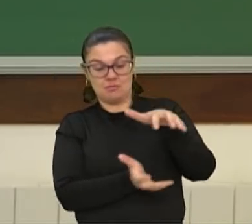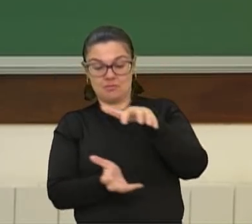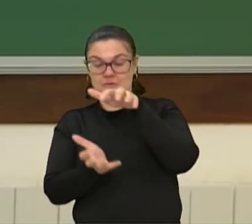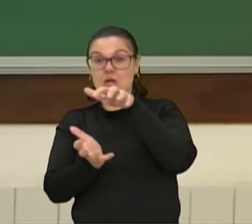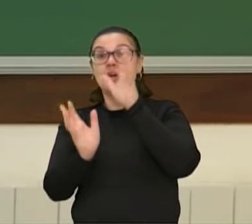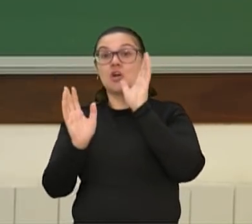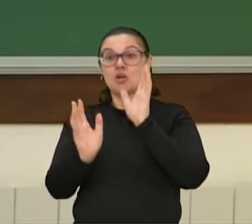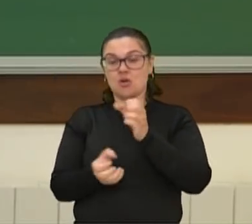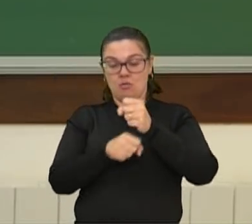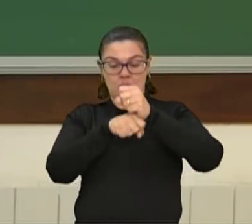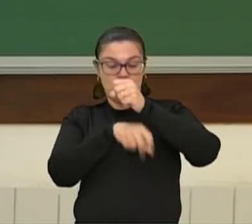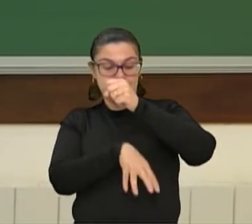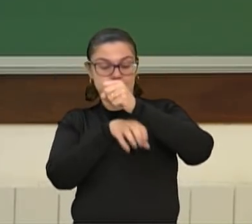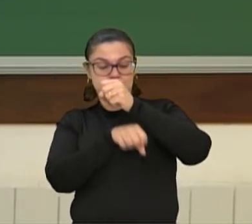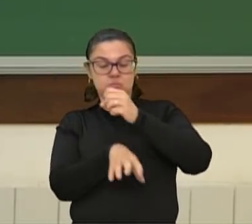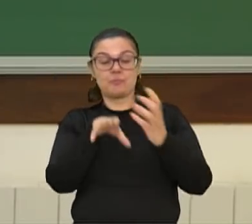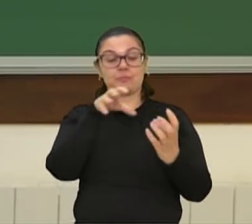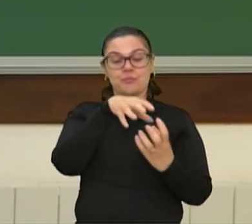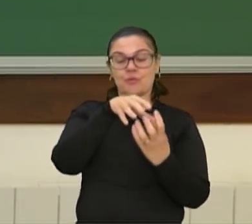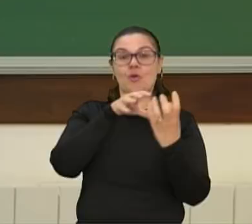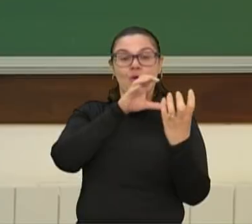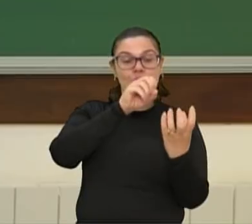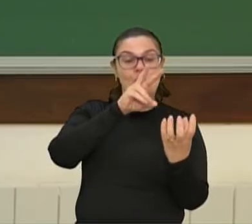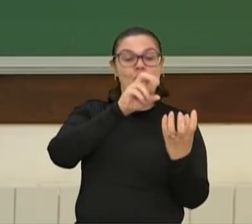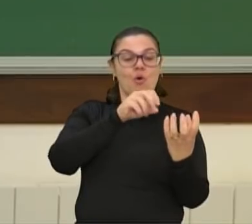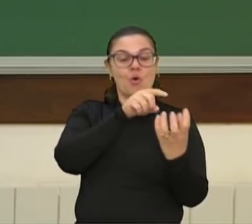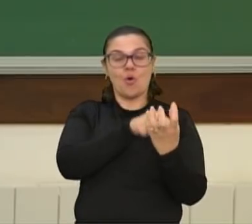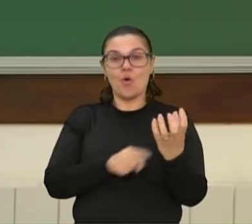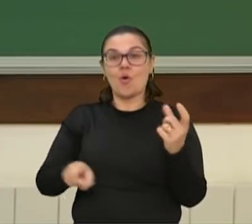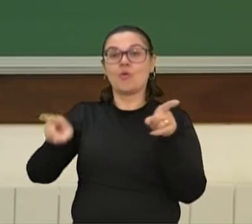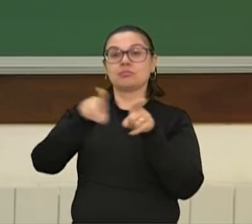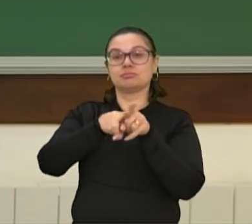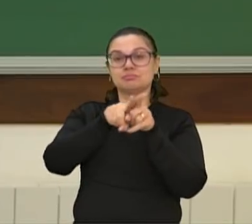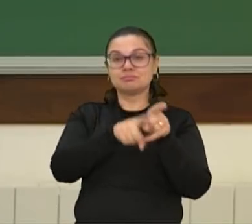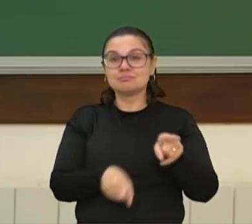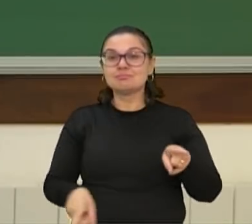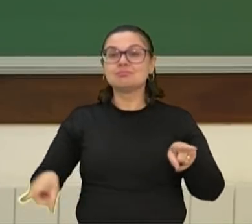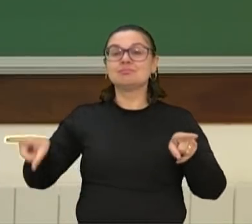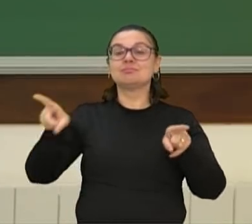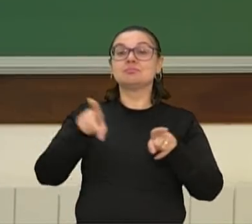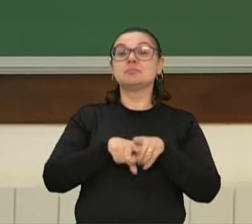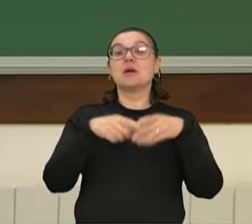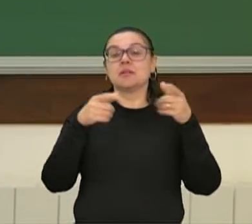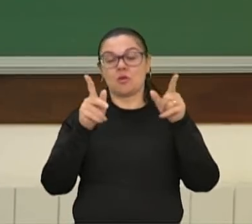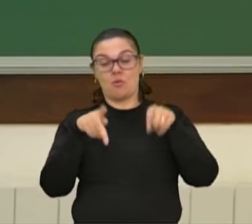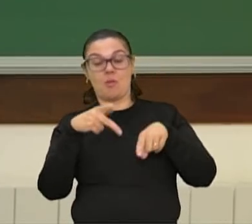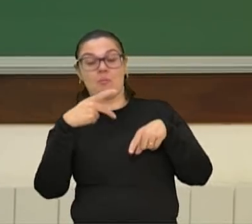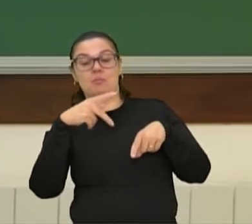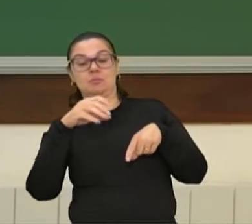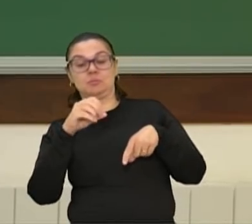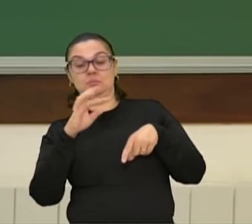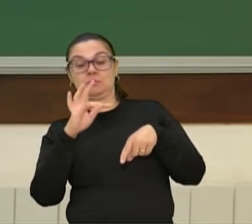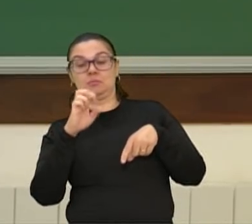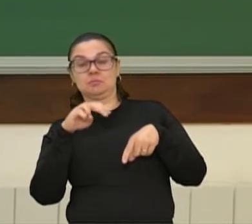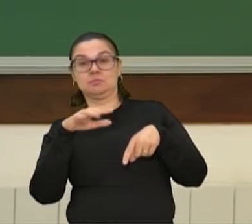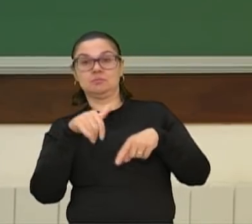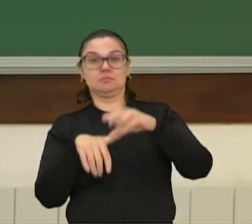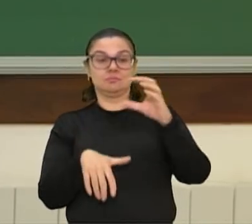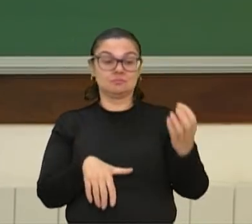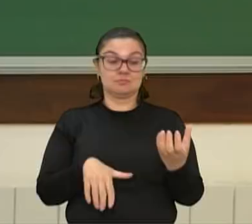uma chocadeira e gerar outros ovinhos e outros pintinhos e outras galinhas. Tudo isso é potência.